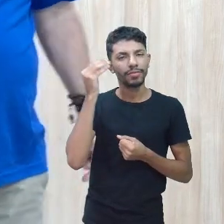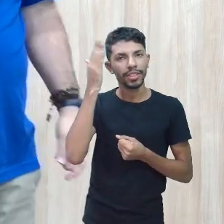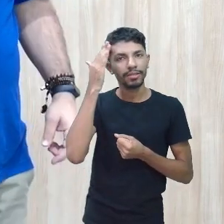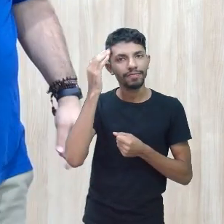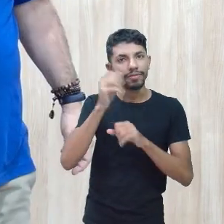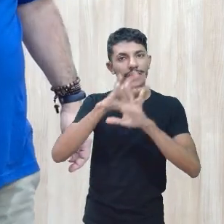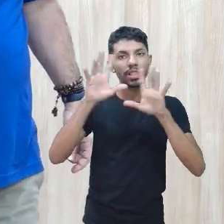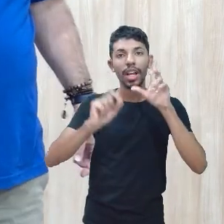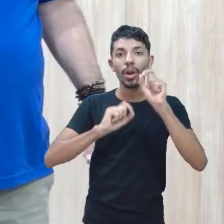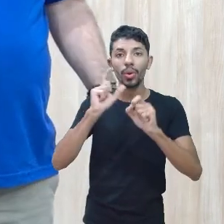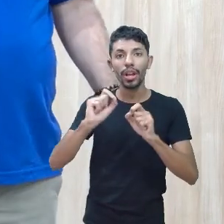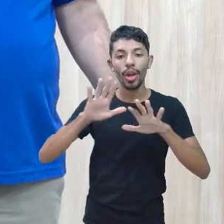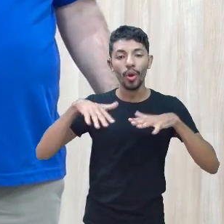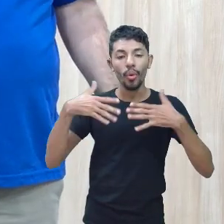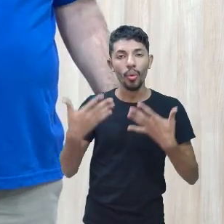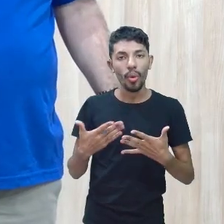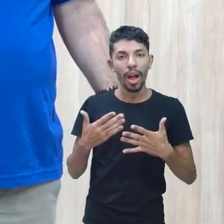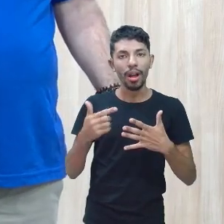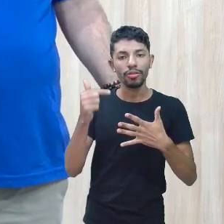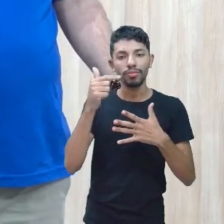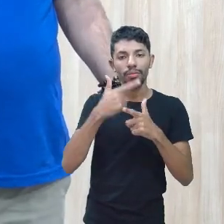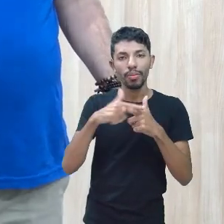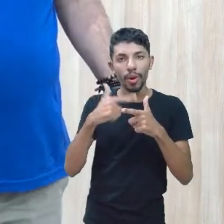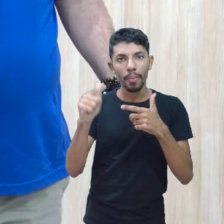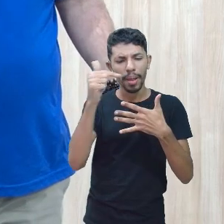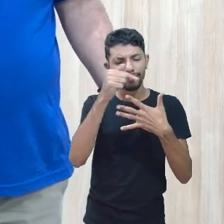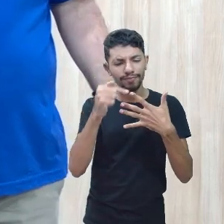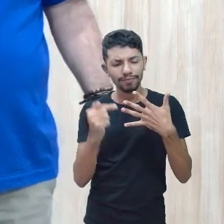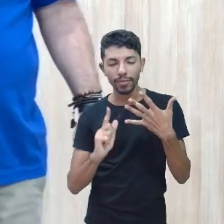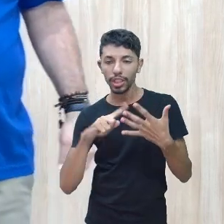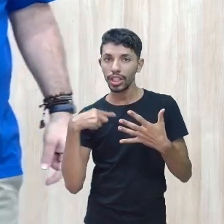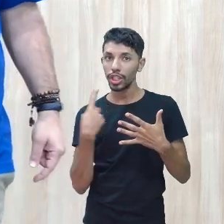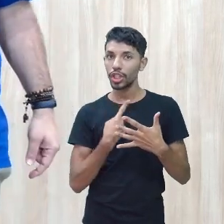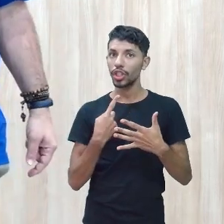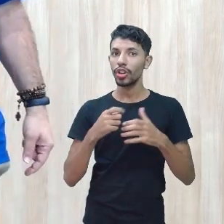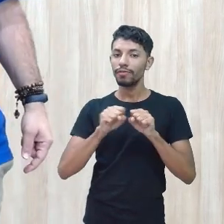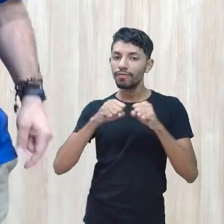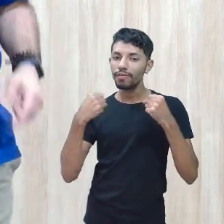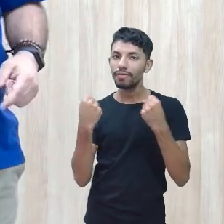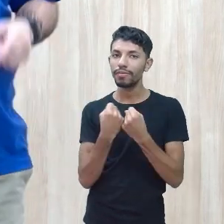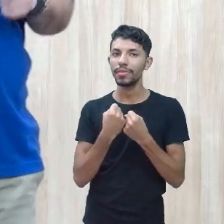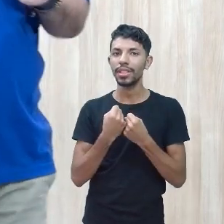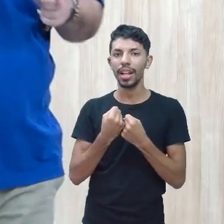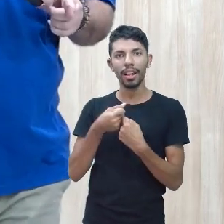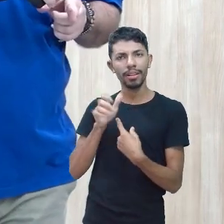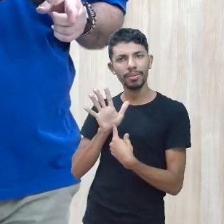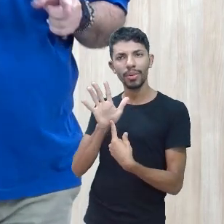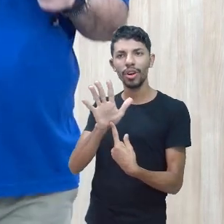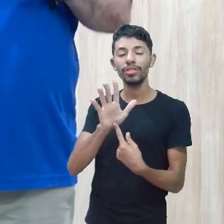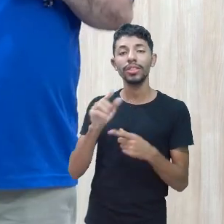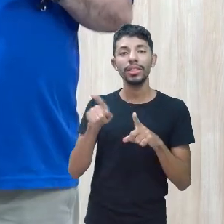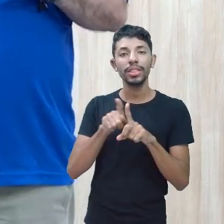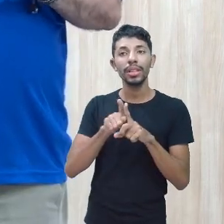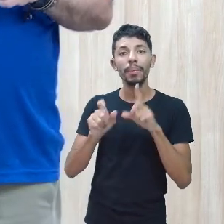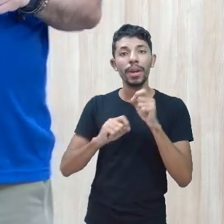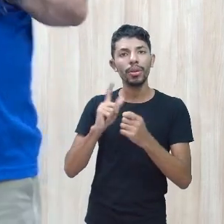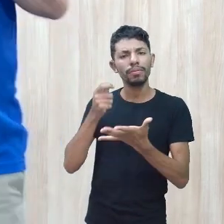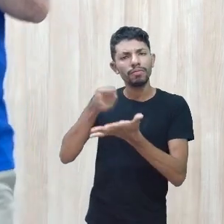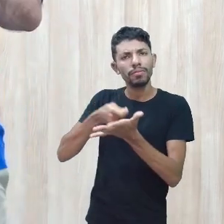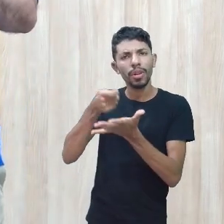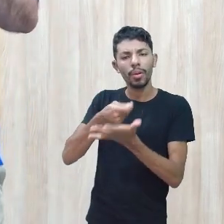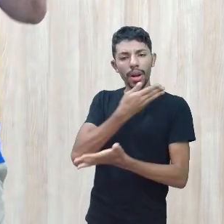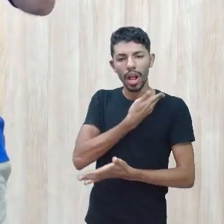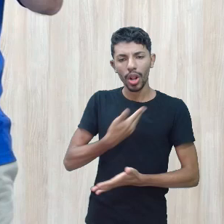quais são os problemas que as nossas cidades, né, elas apresentam, e vamos cobrar dos governantes